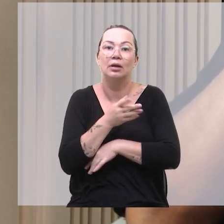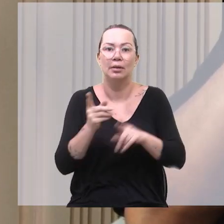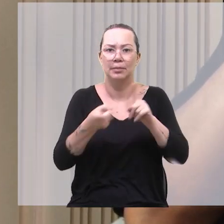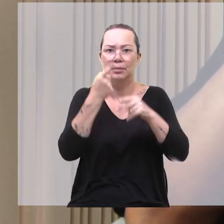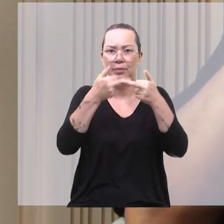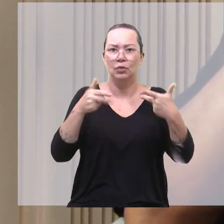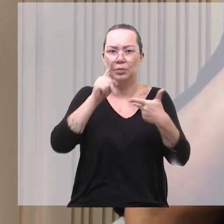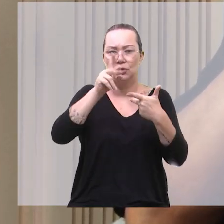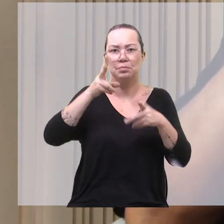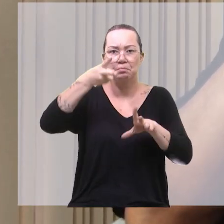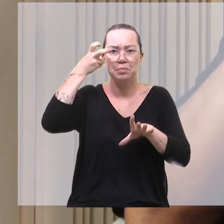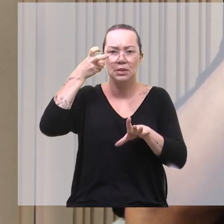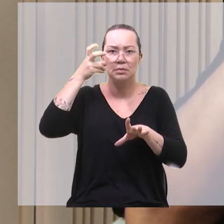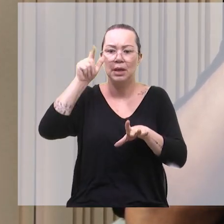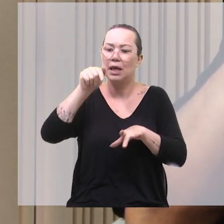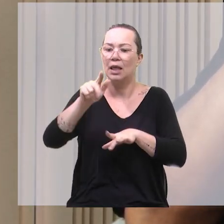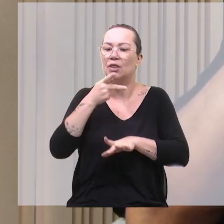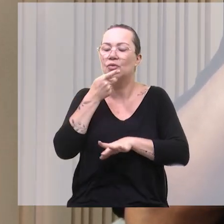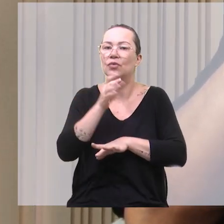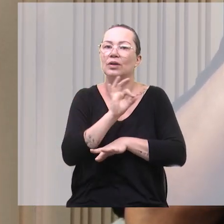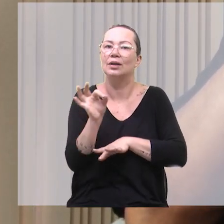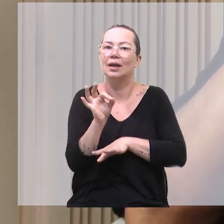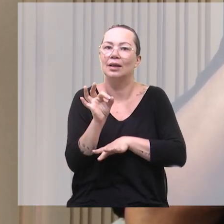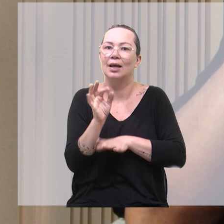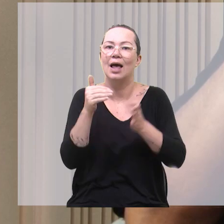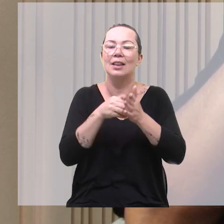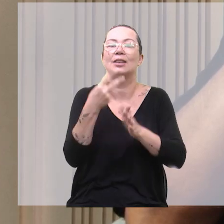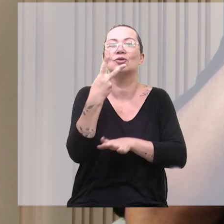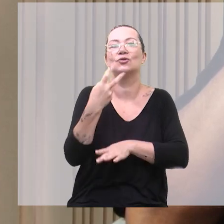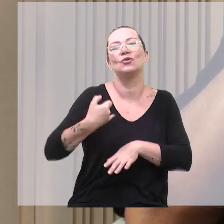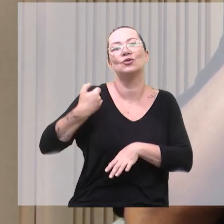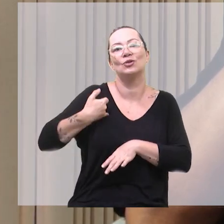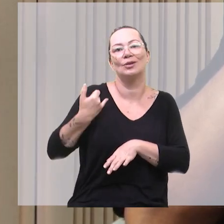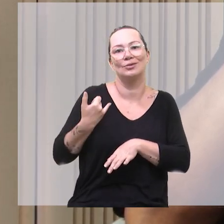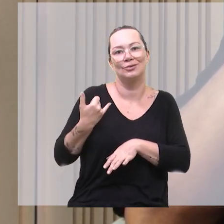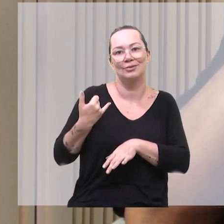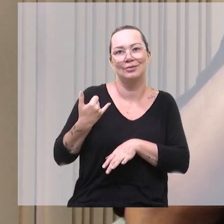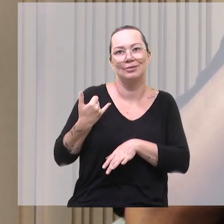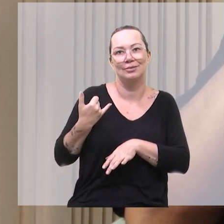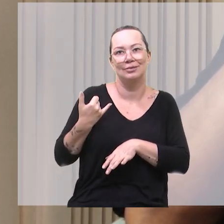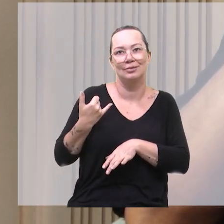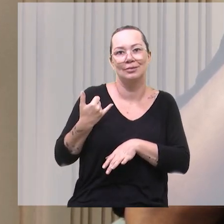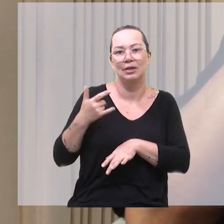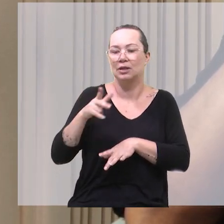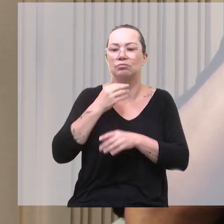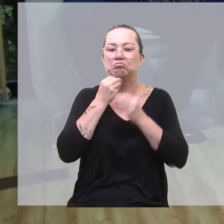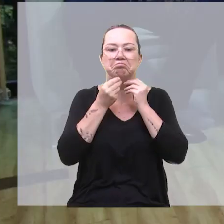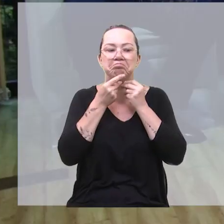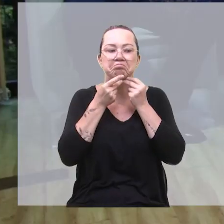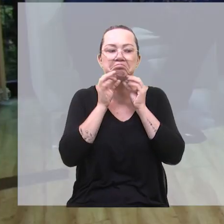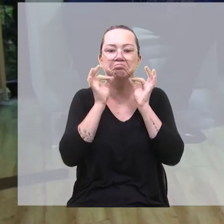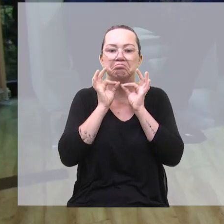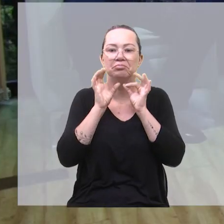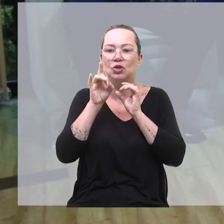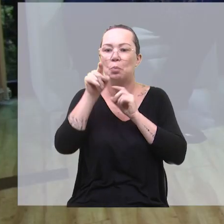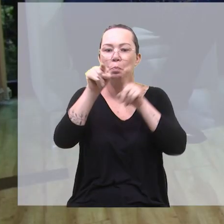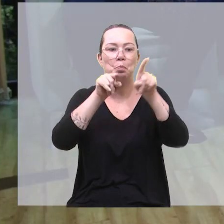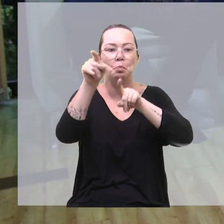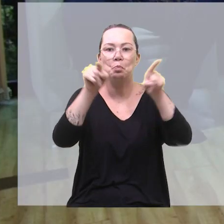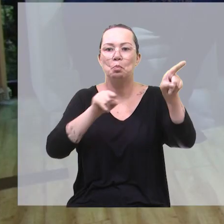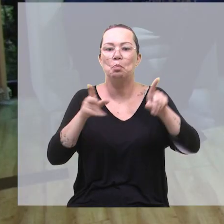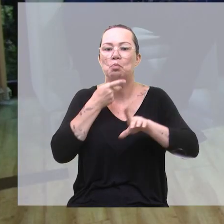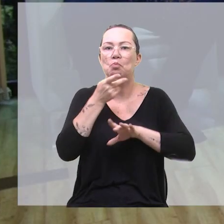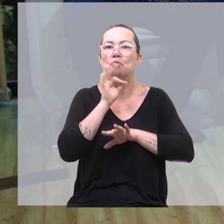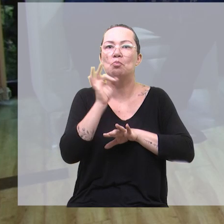A primeira coisa para tu notar no autismo é que ele não fala. Até os 2 anos ele não fala. Ele não resmunga, ele só faz o